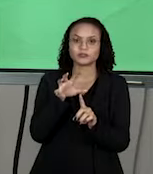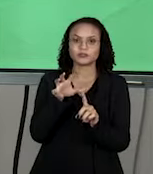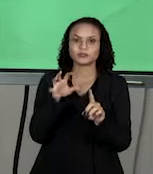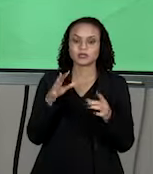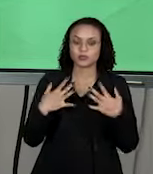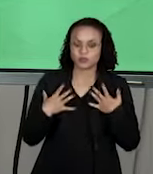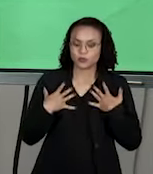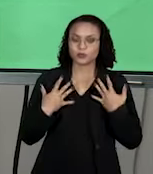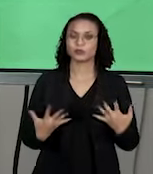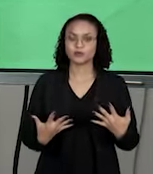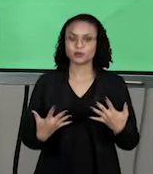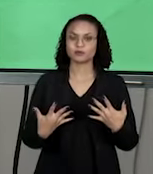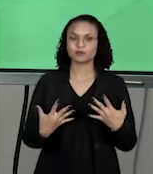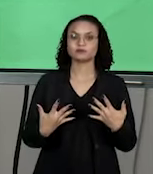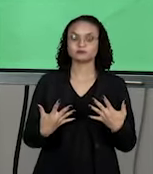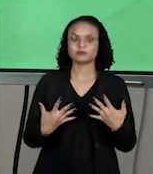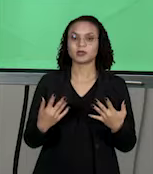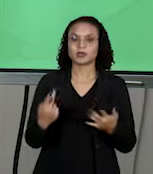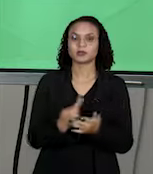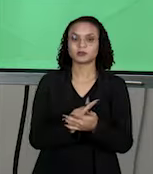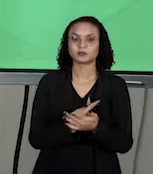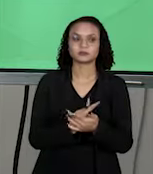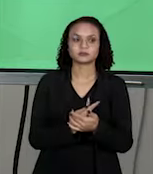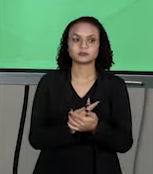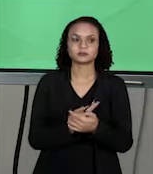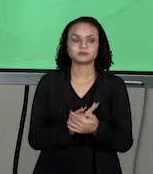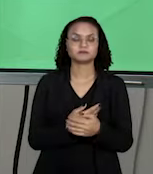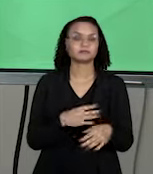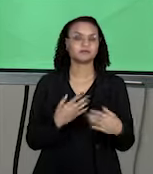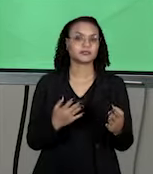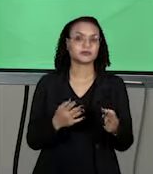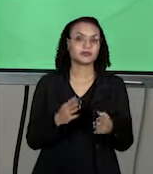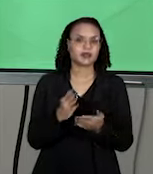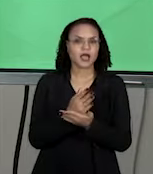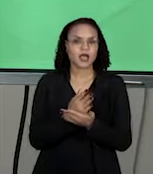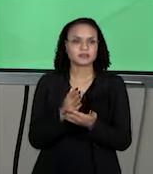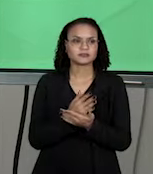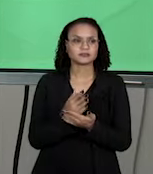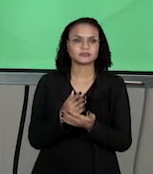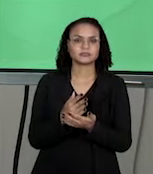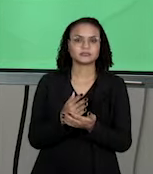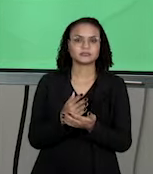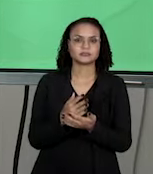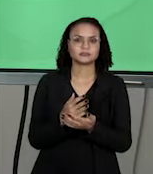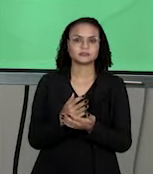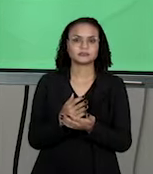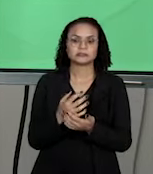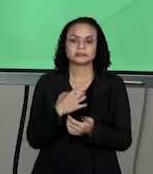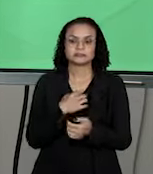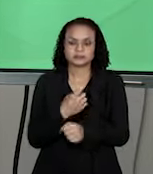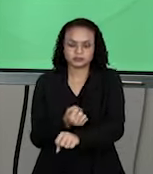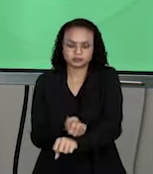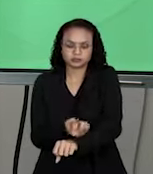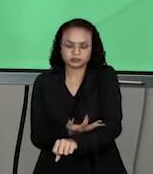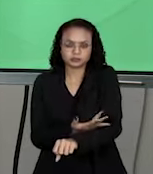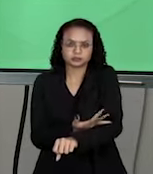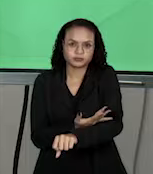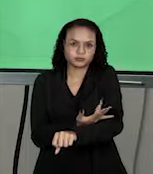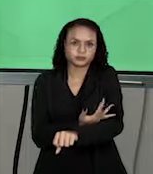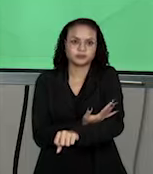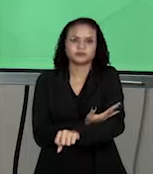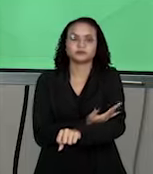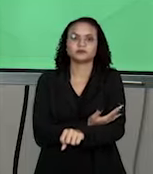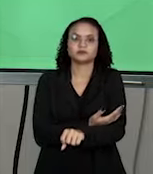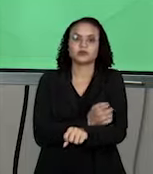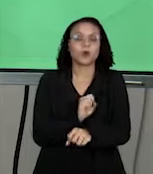aquela reação aconteça. Então, às vezes, quando a gente, né, sente o pelo do corpo arrepiar,